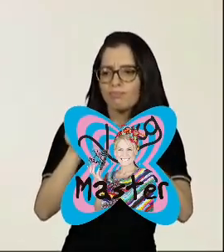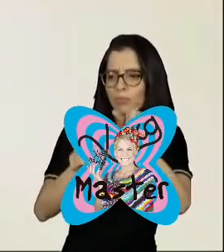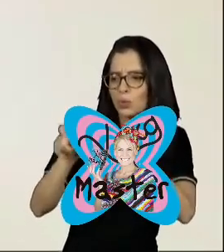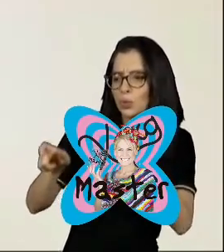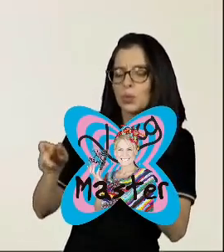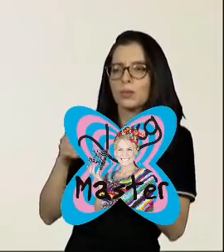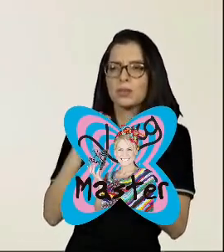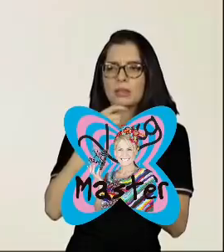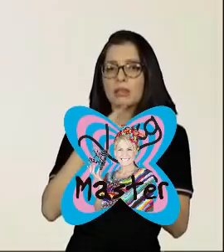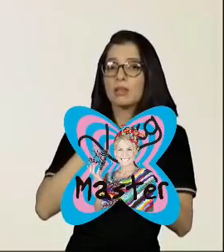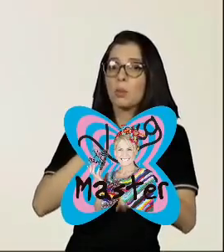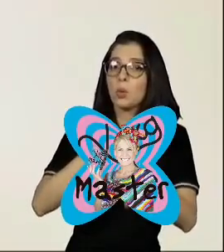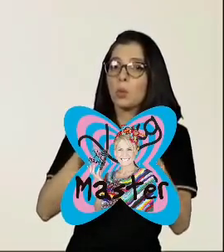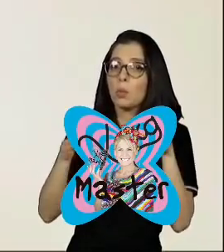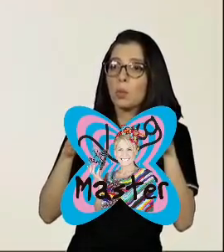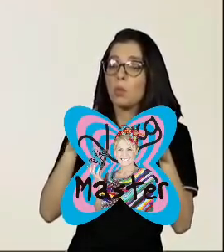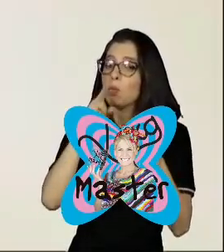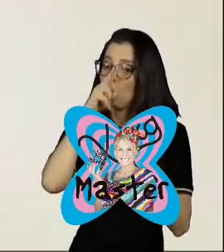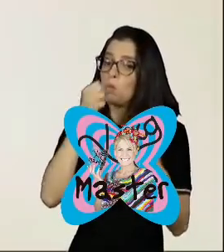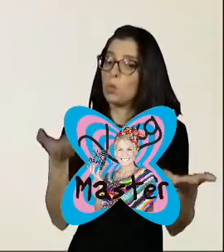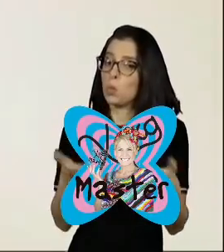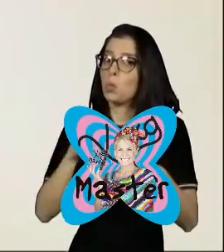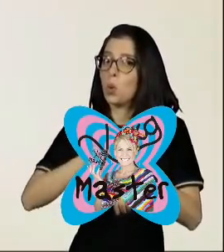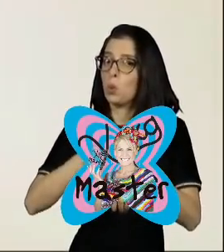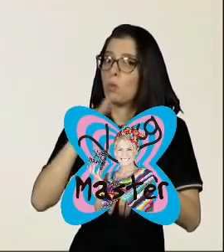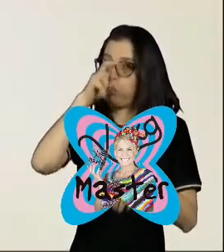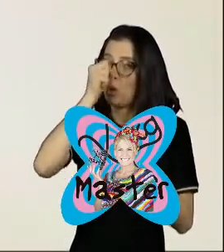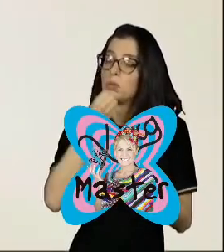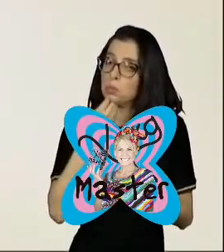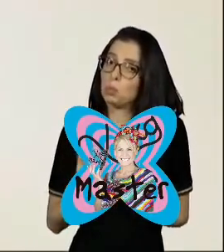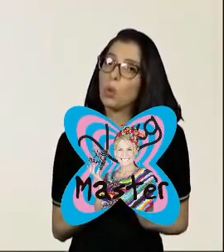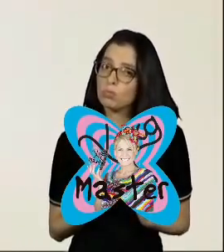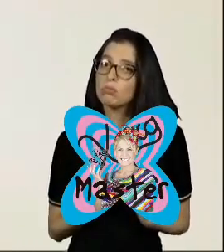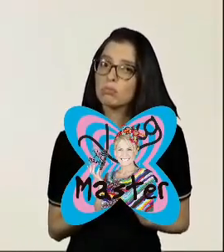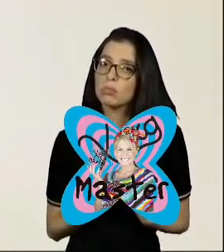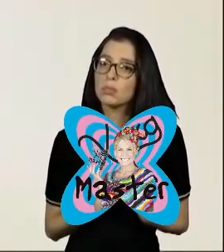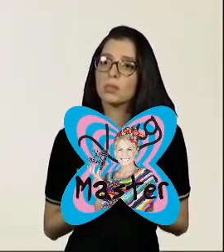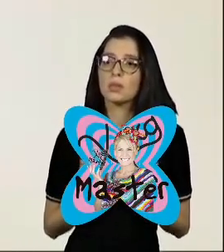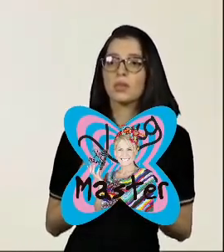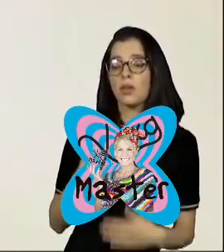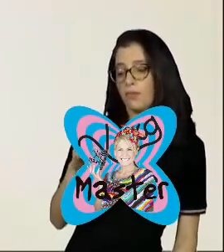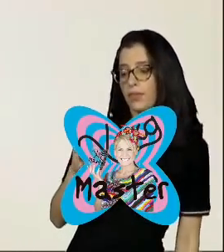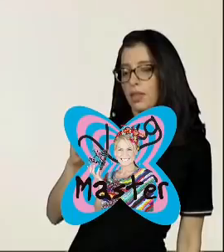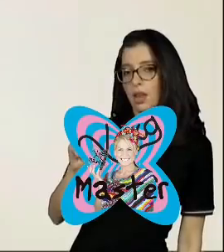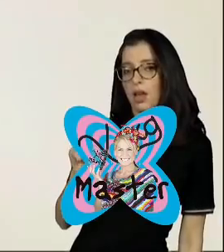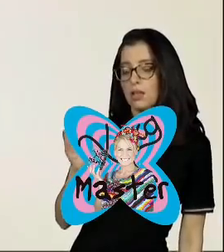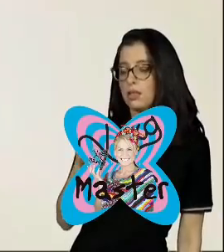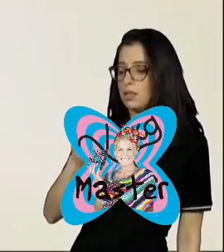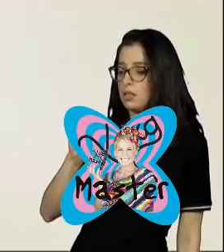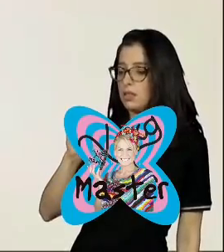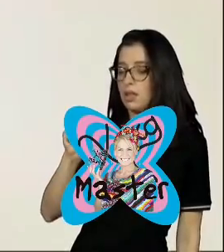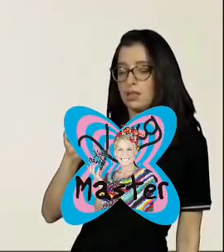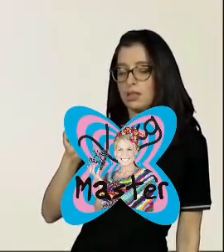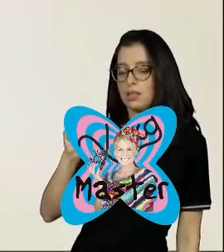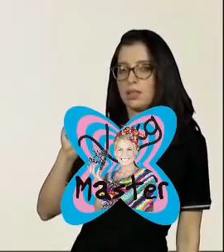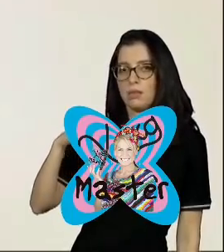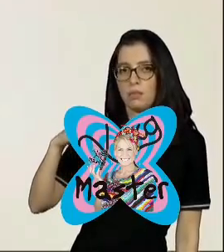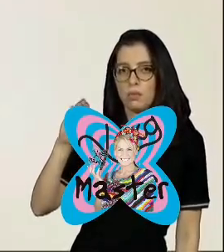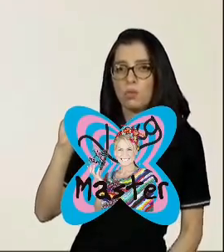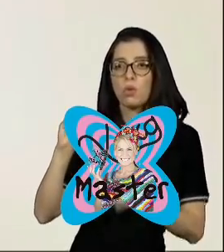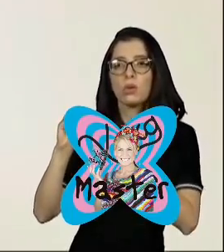acho que a gente teve momentos muito fortes na televisão ligada a criança a época de Vila Sésamo que ela foi uma um trabalho